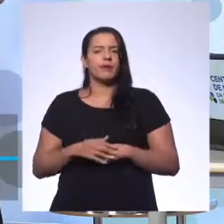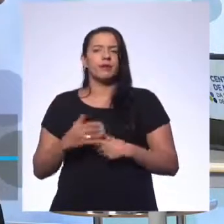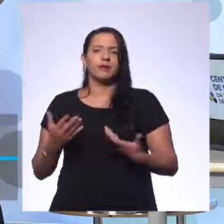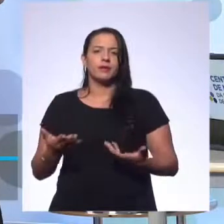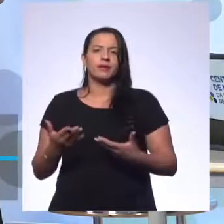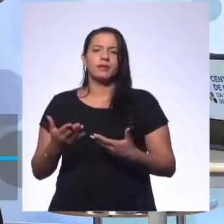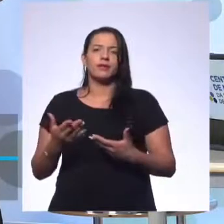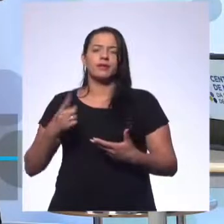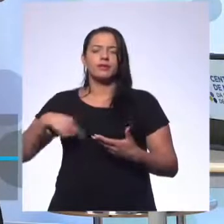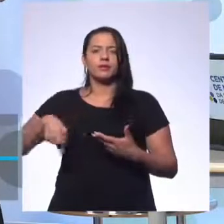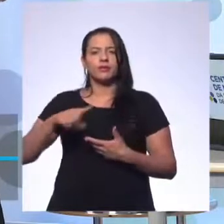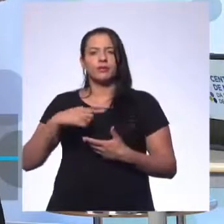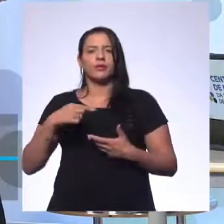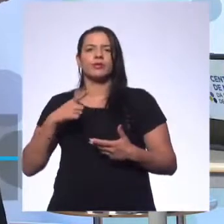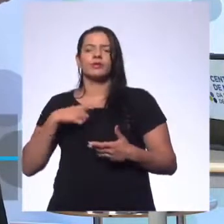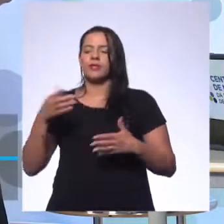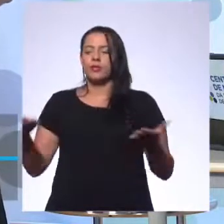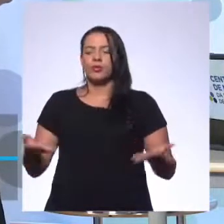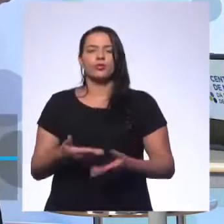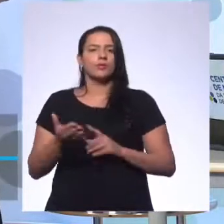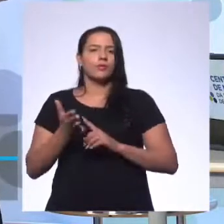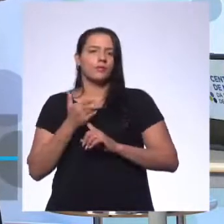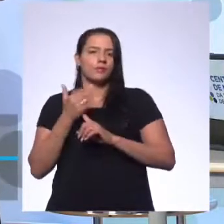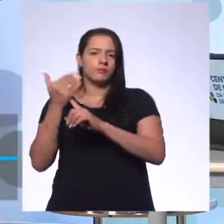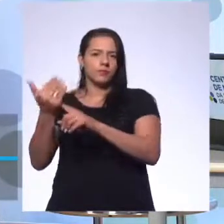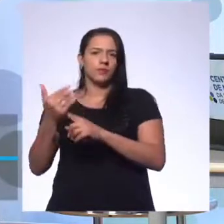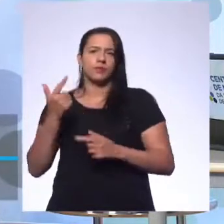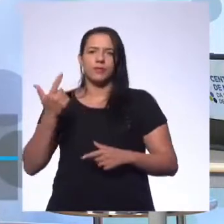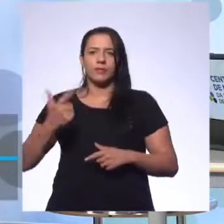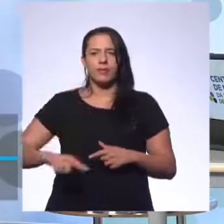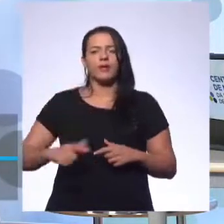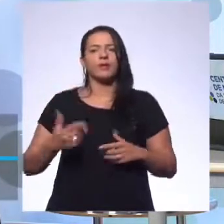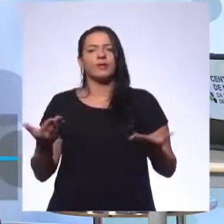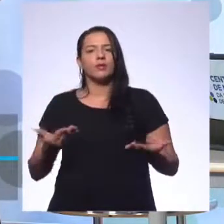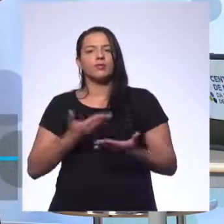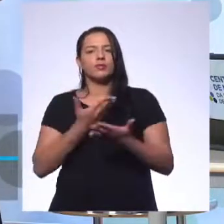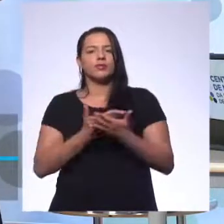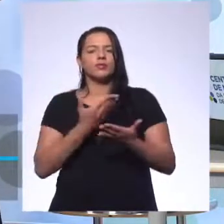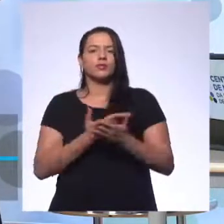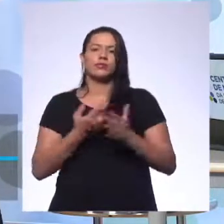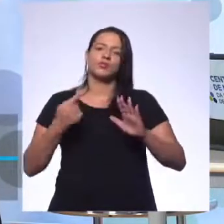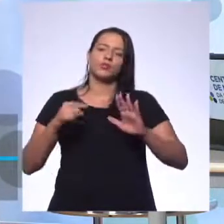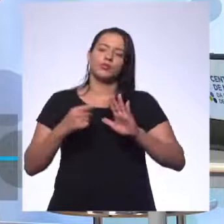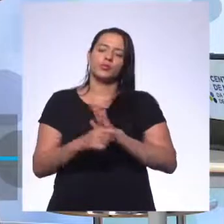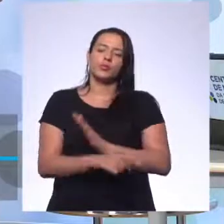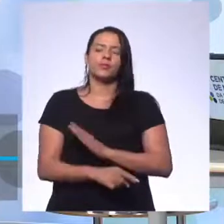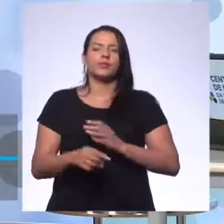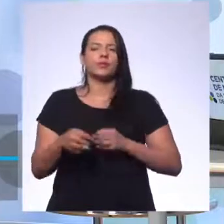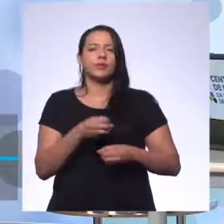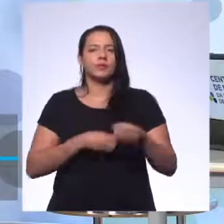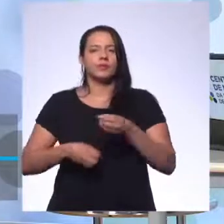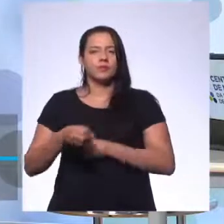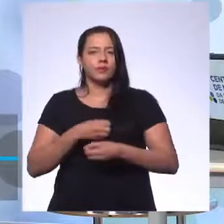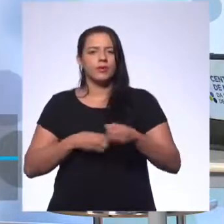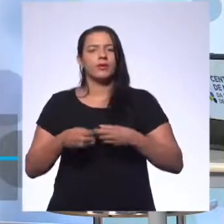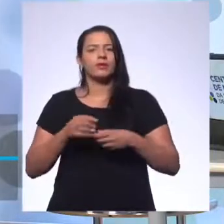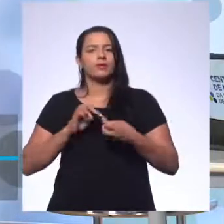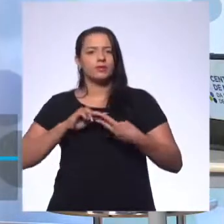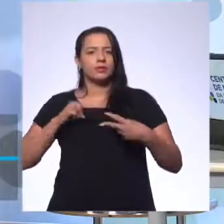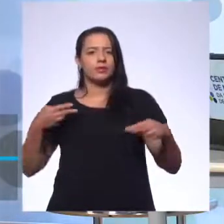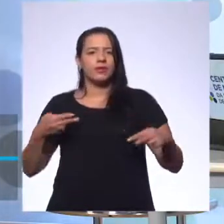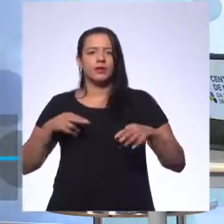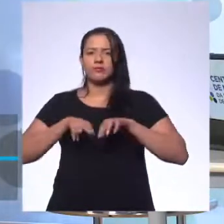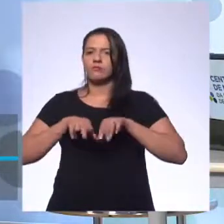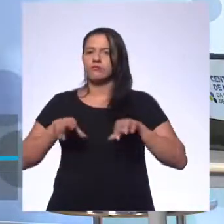essa questão da gente ter mais tecnologia, então a gente ter mais estudos aprofundados a moléculas de DNA e coisas do gênero. Tá?